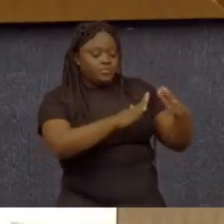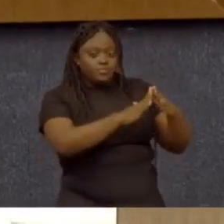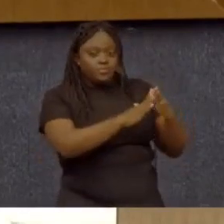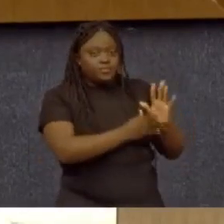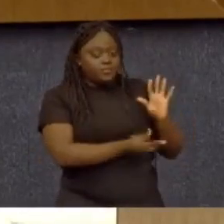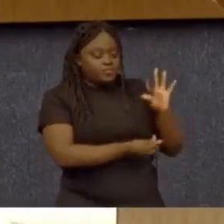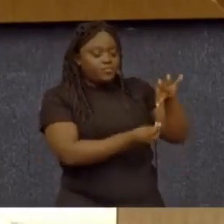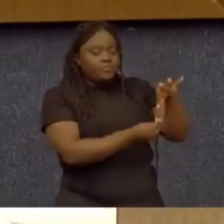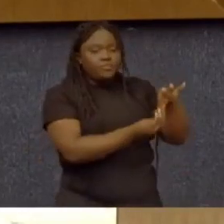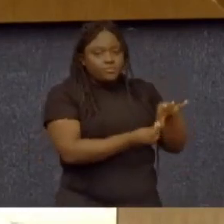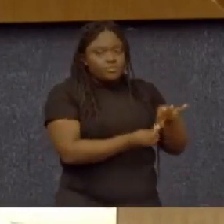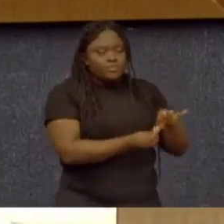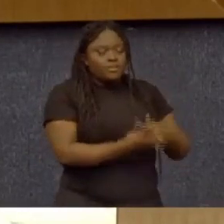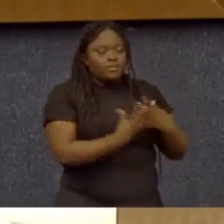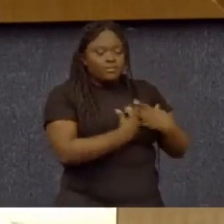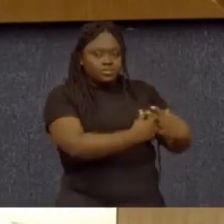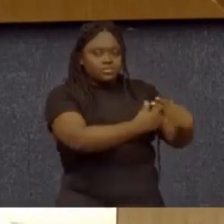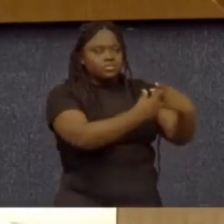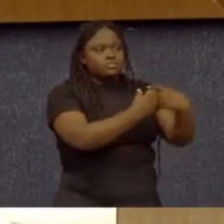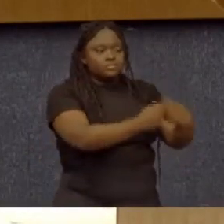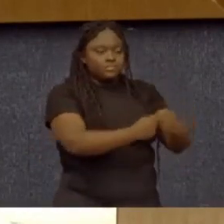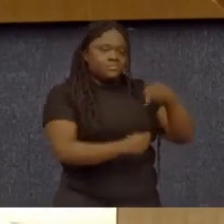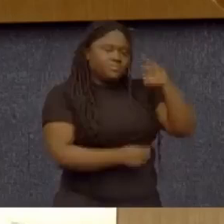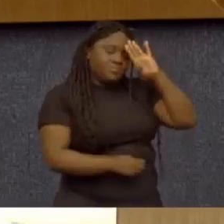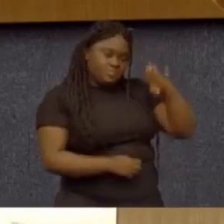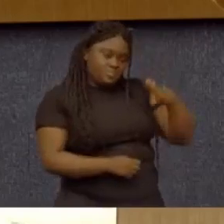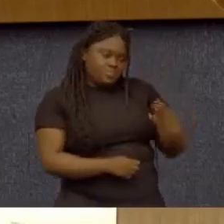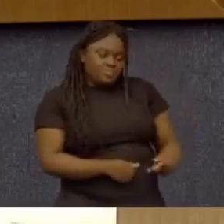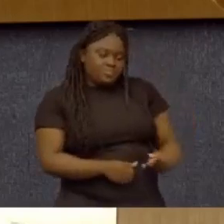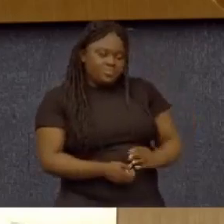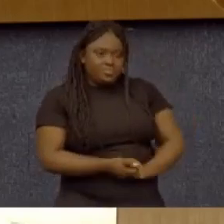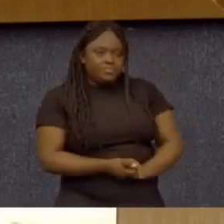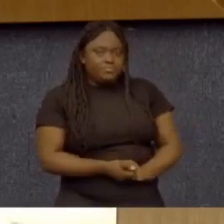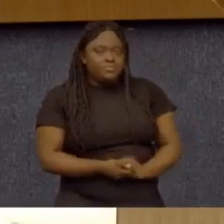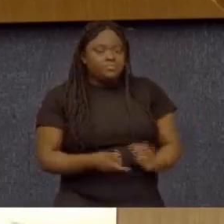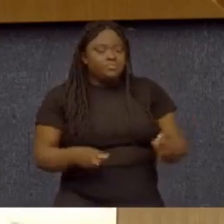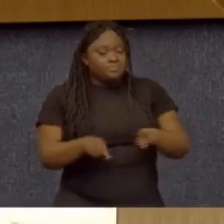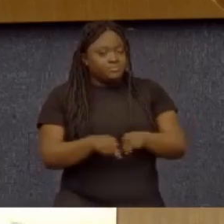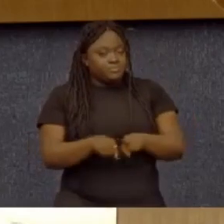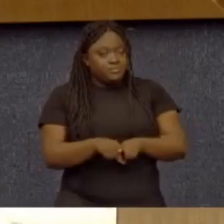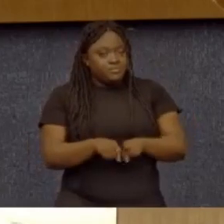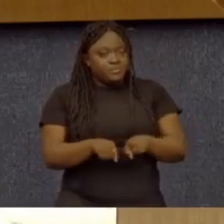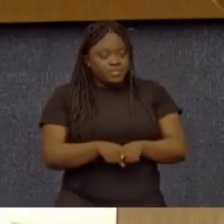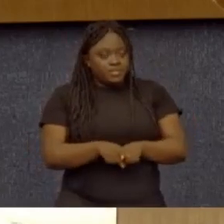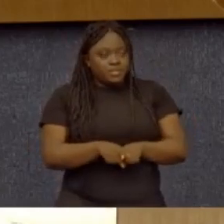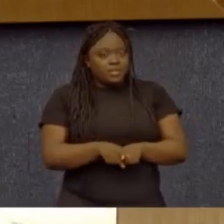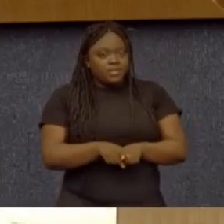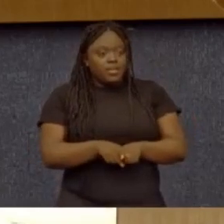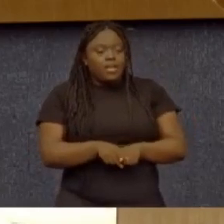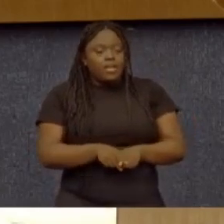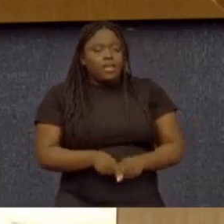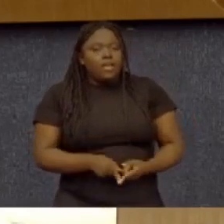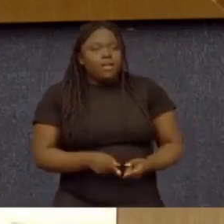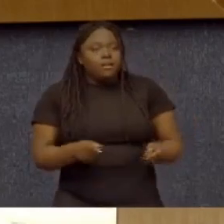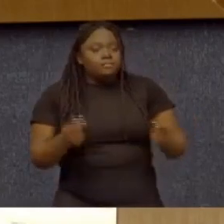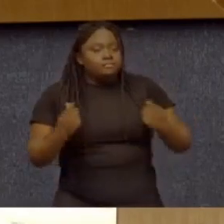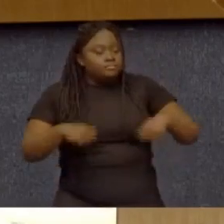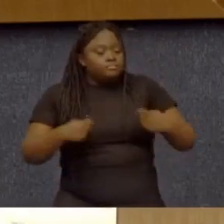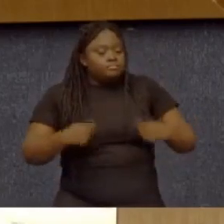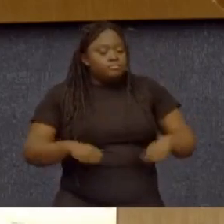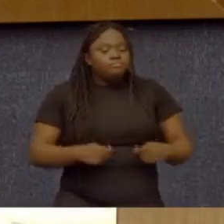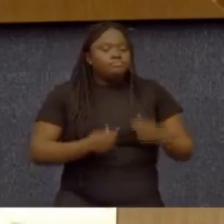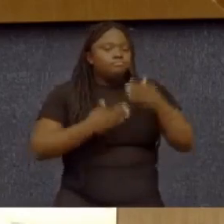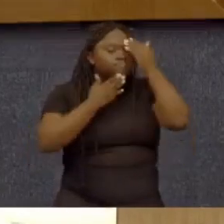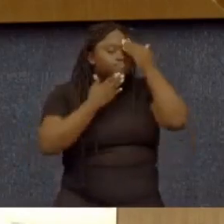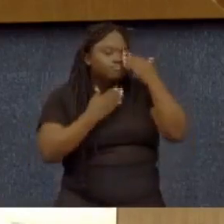espírita seria contemplada com tal honraria. Não poderia me furtar, portanto, de realizar